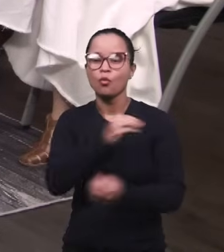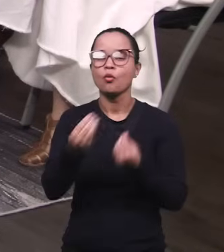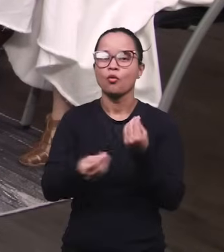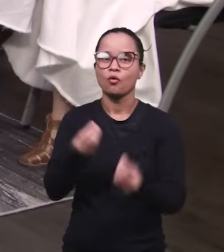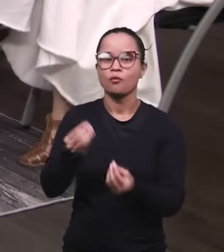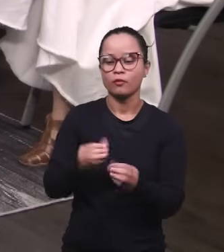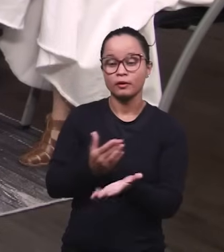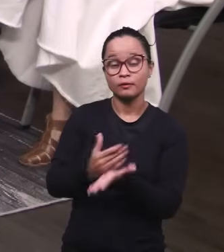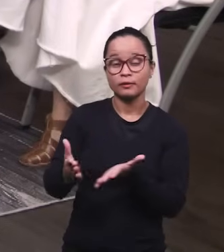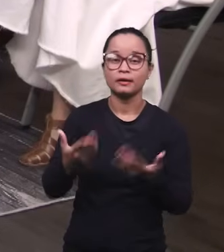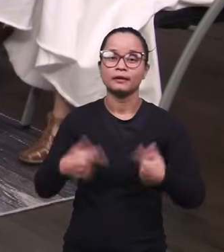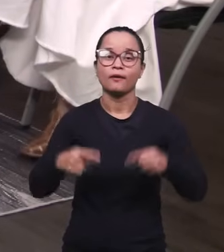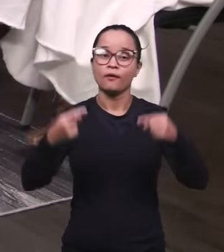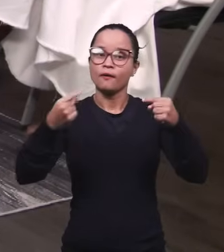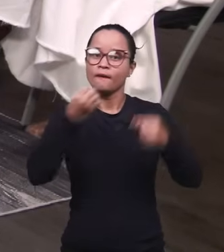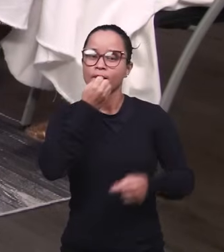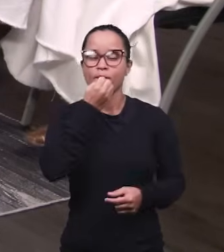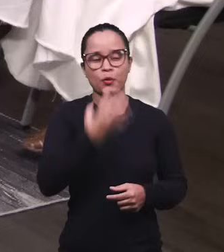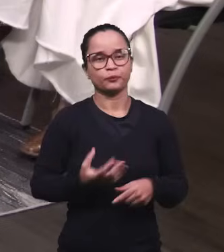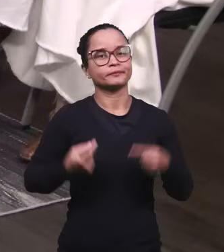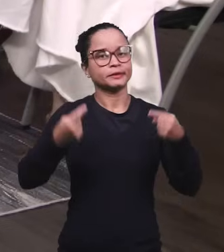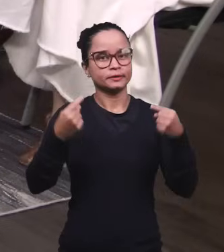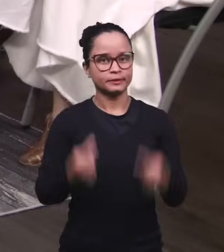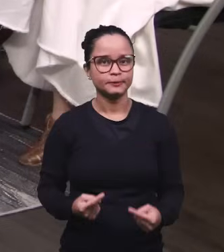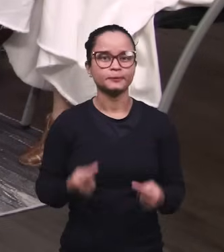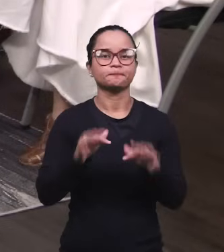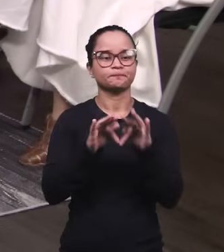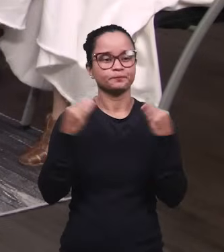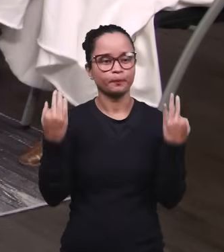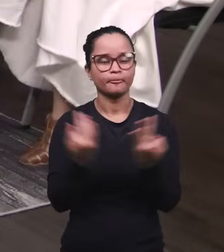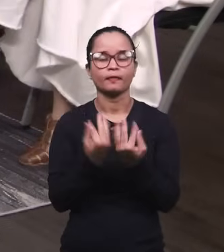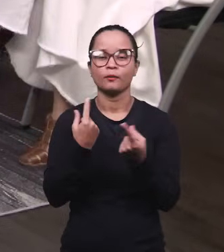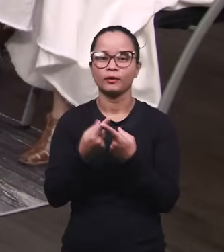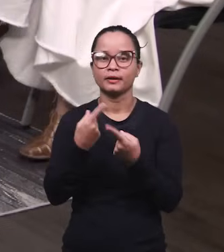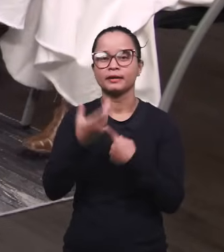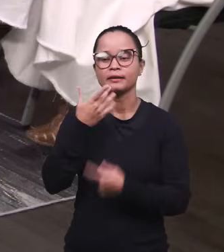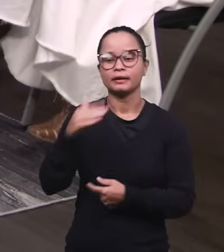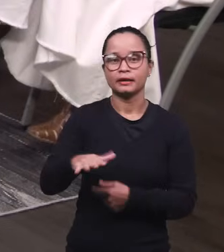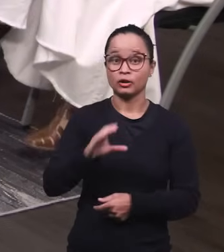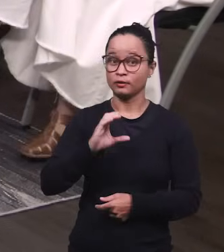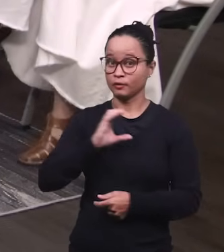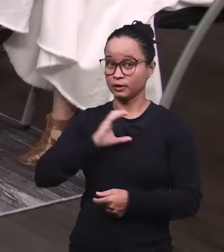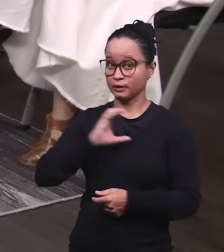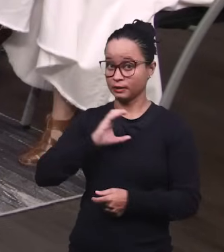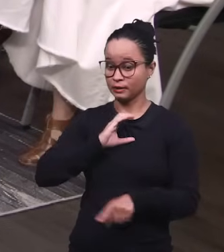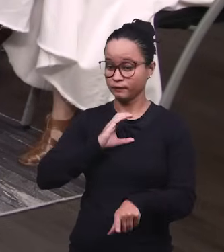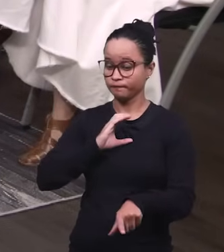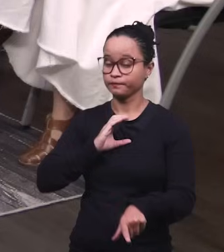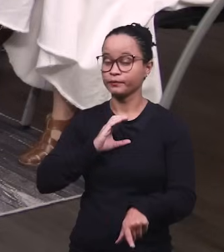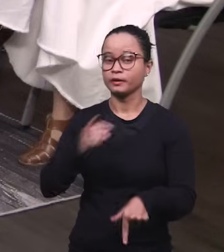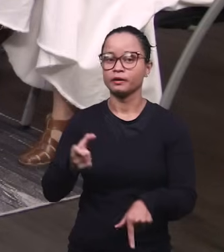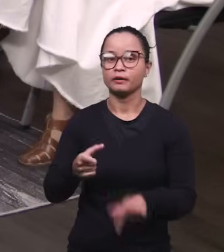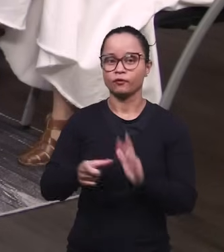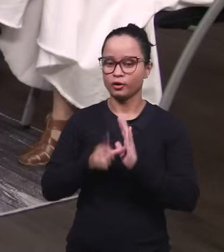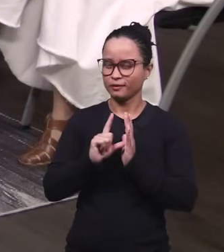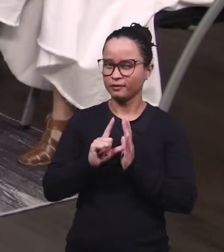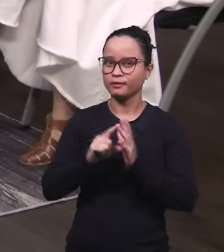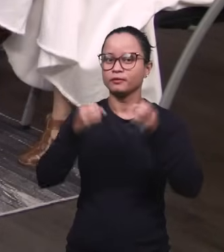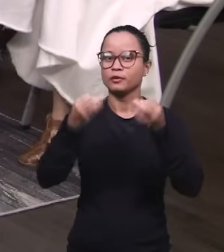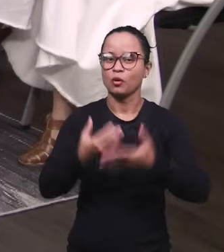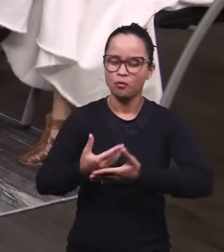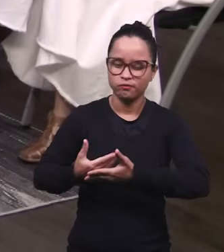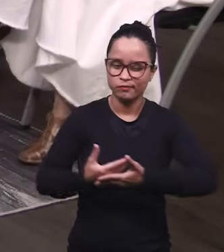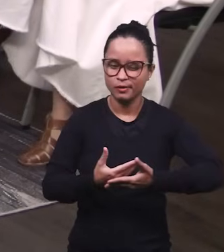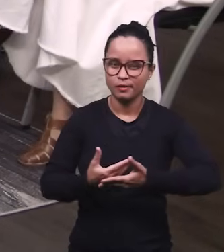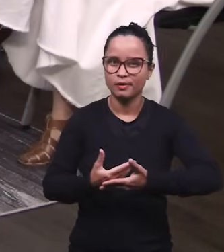Muito bem. É um grande desafio para as famílias, porque até então tem aquela criança que estava no infantil, que foi o episódio anterior,